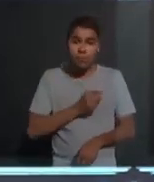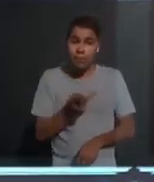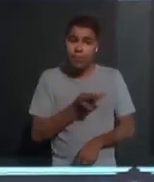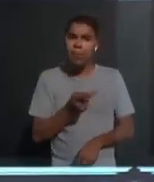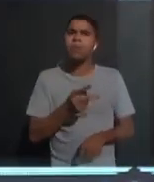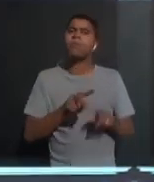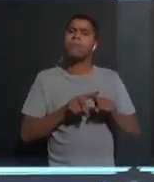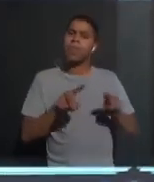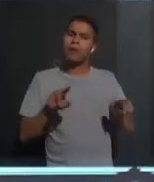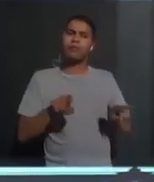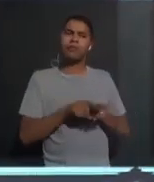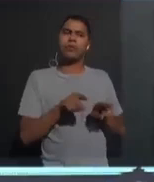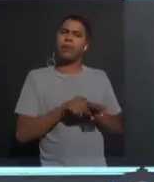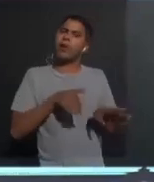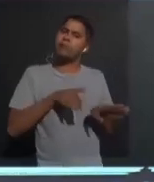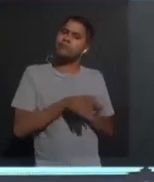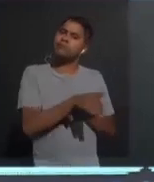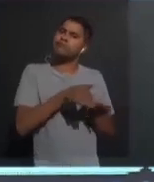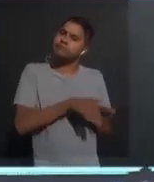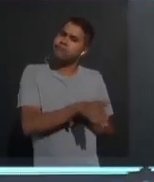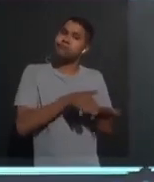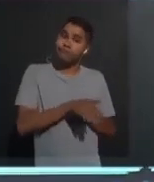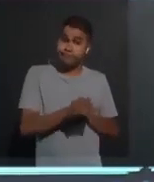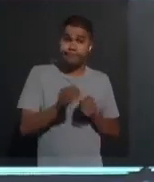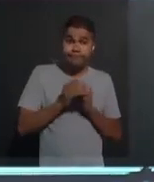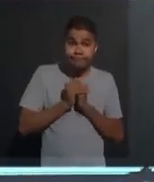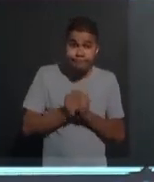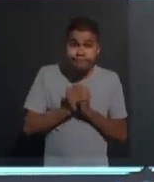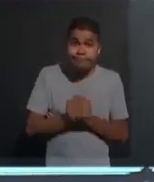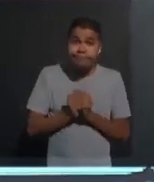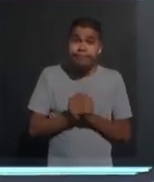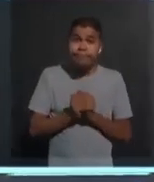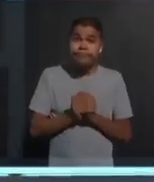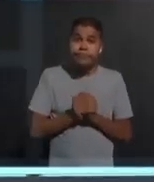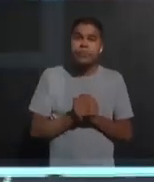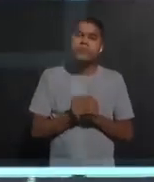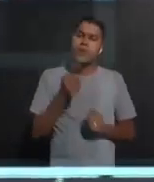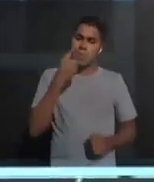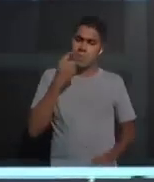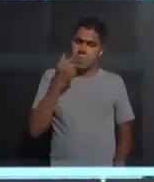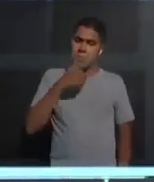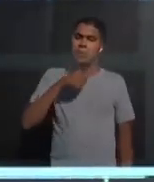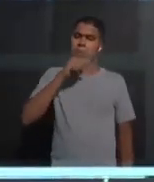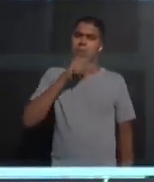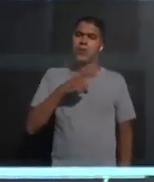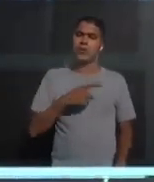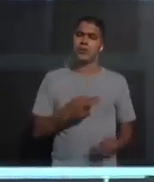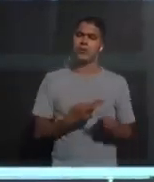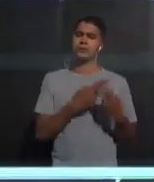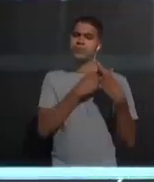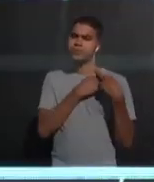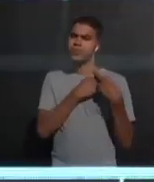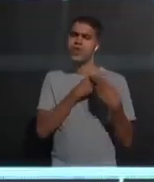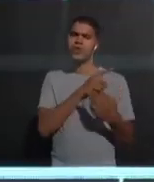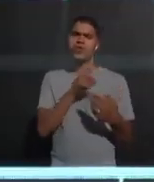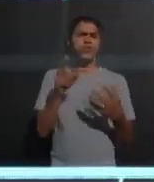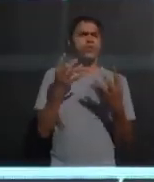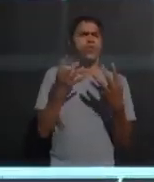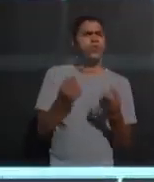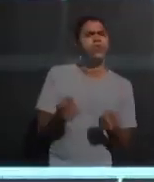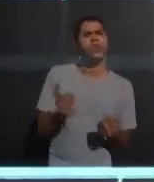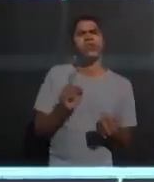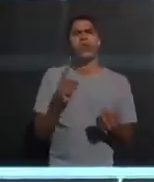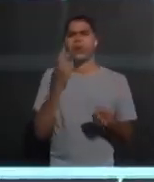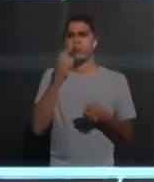corrige eles amém nós pais temos essa obrigação então não se com fome não